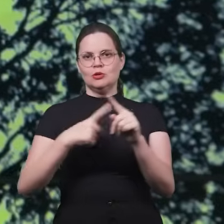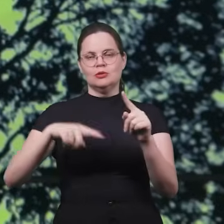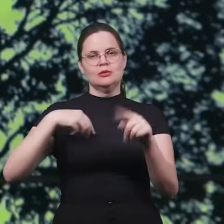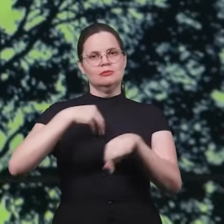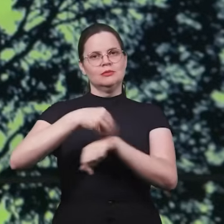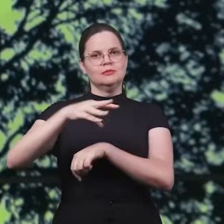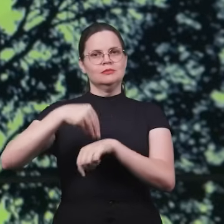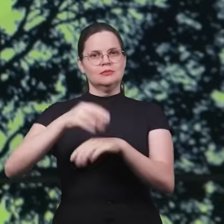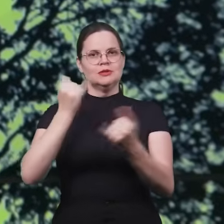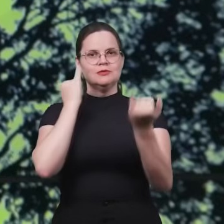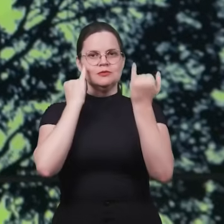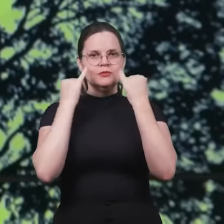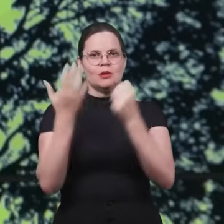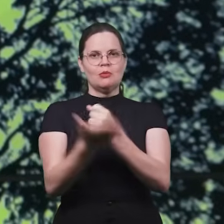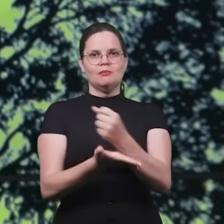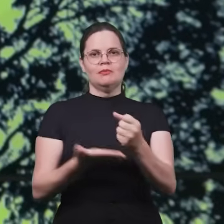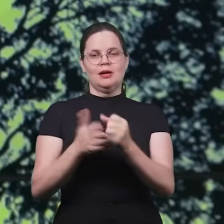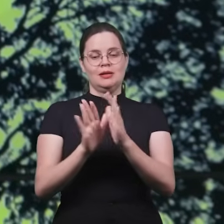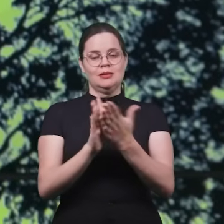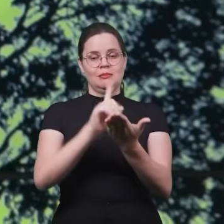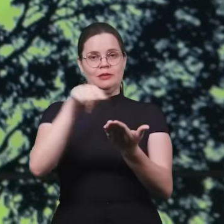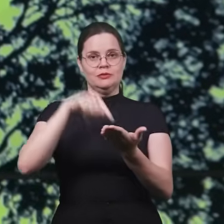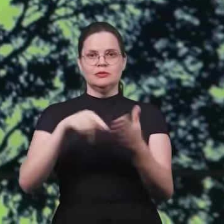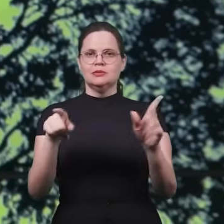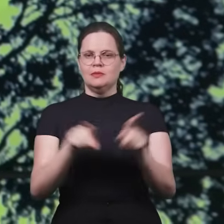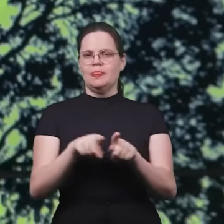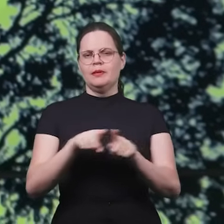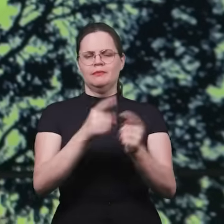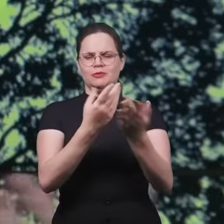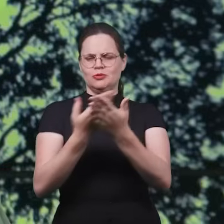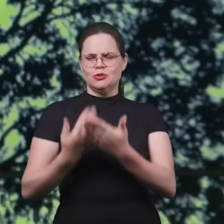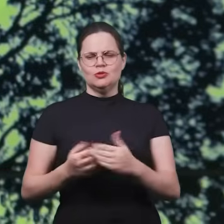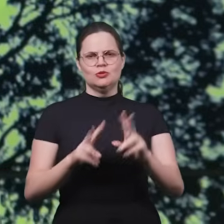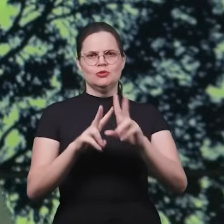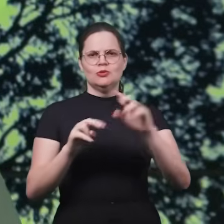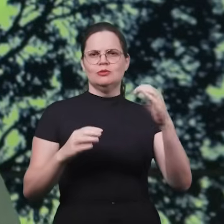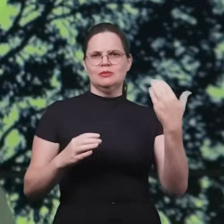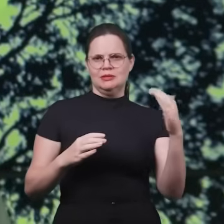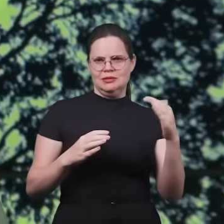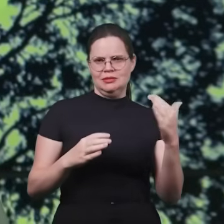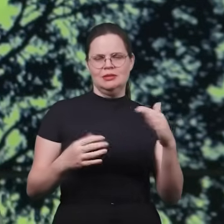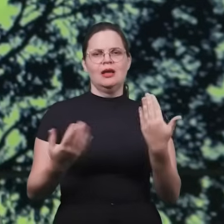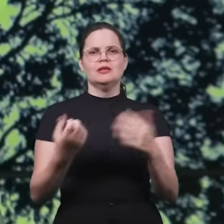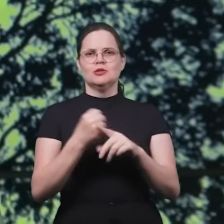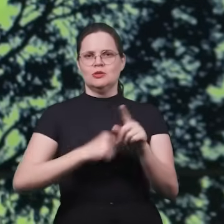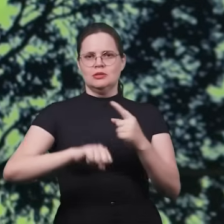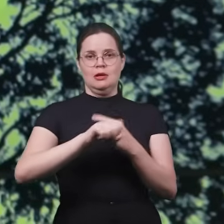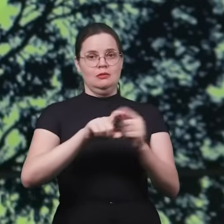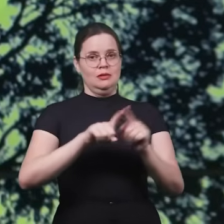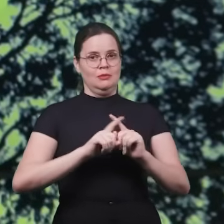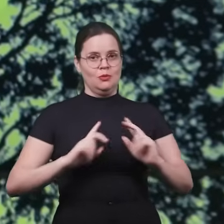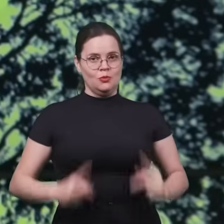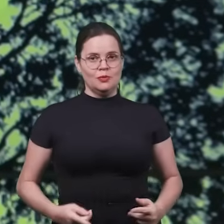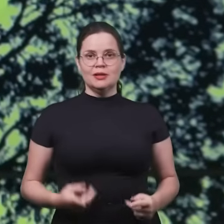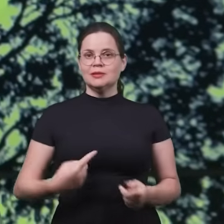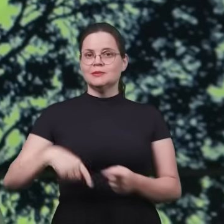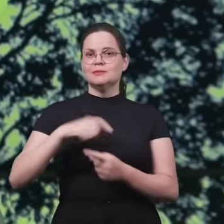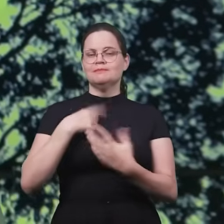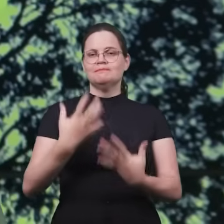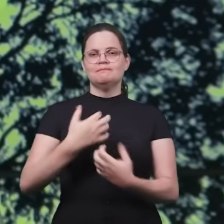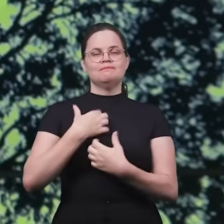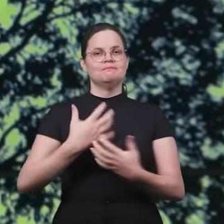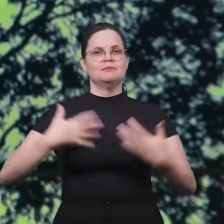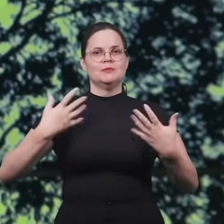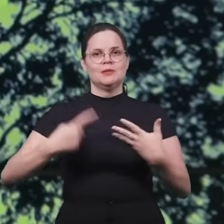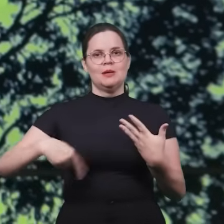uma formação alicerçada na palavra do Senhor e também nos estudos das ciências sociais e humanas. É uma alegria estarmos